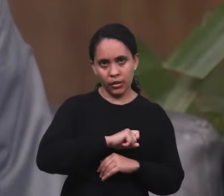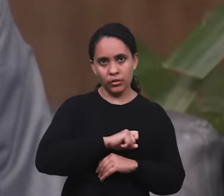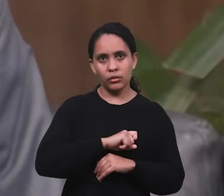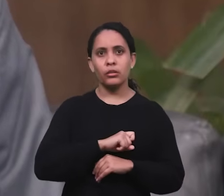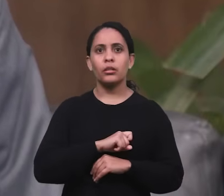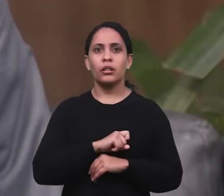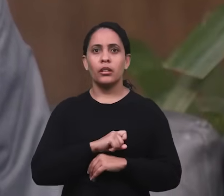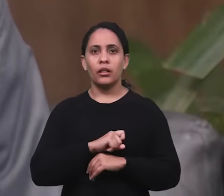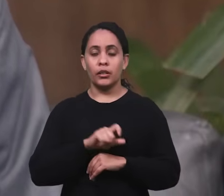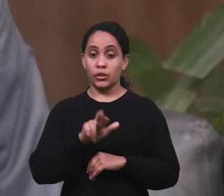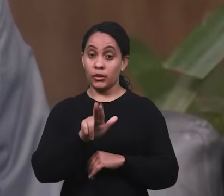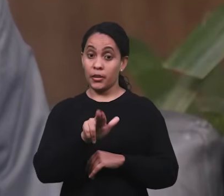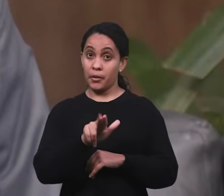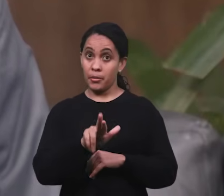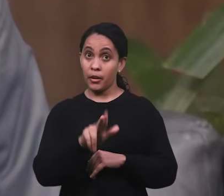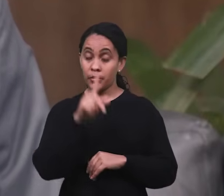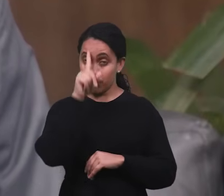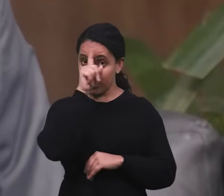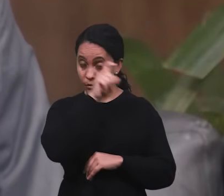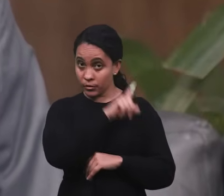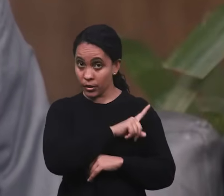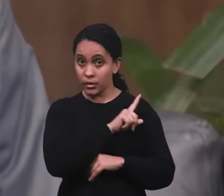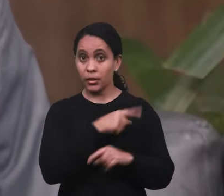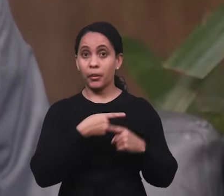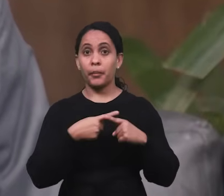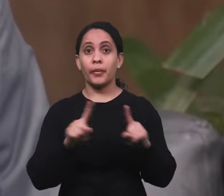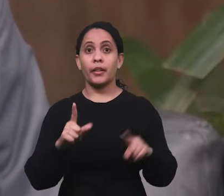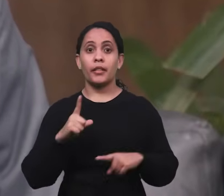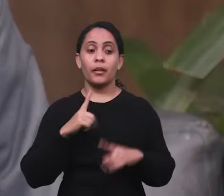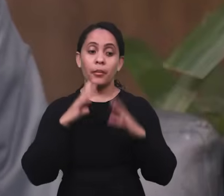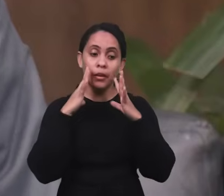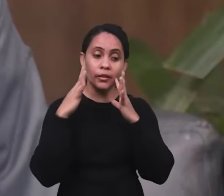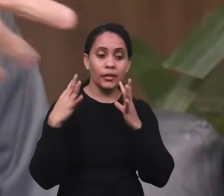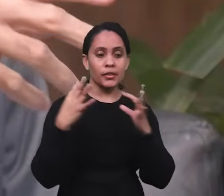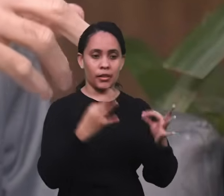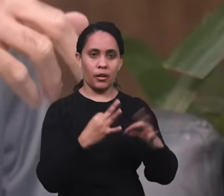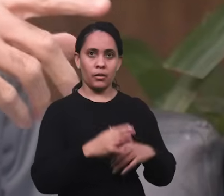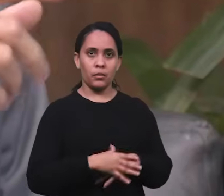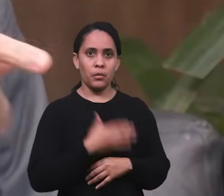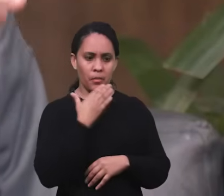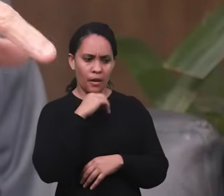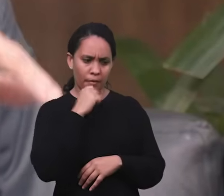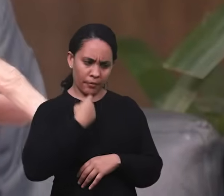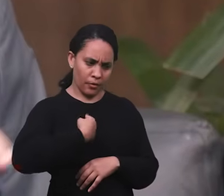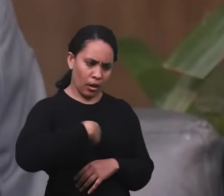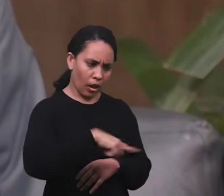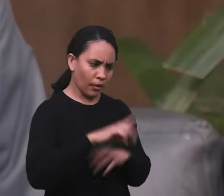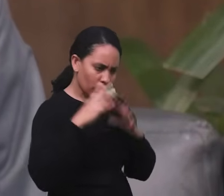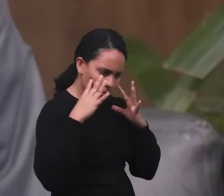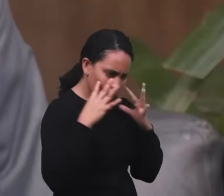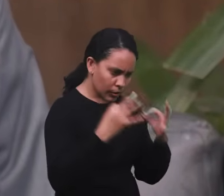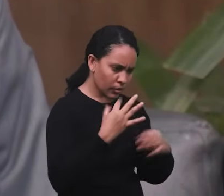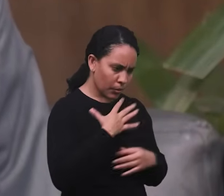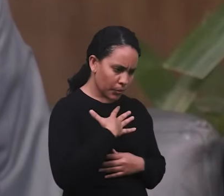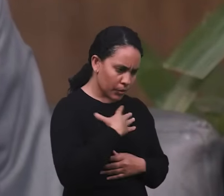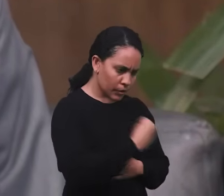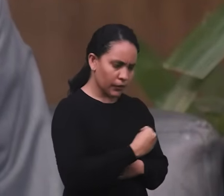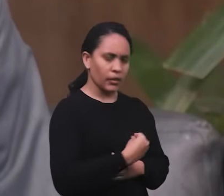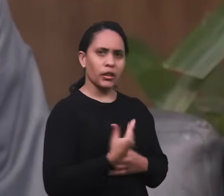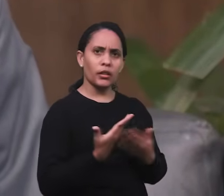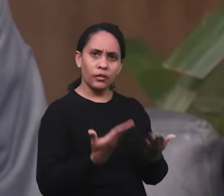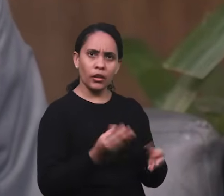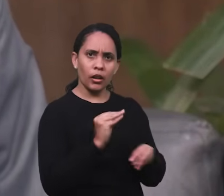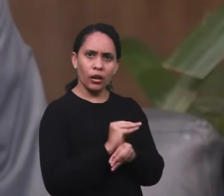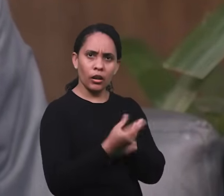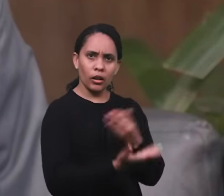difíceis que às vezes há entre irmãos, e saber ter uma atenção, porque o pai foi lá e deu atenção para ele também, para o